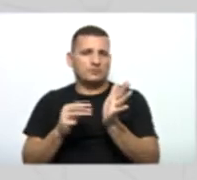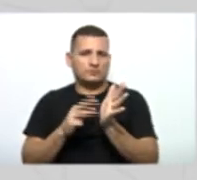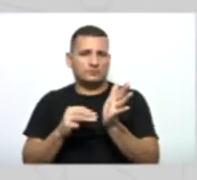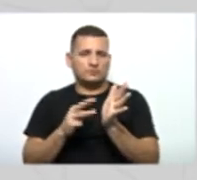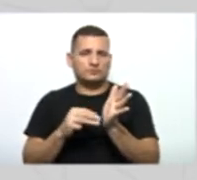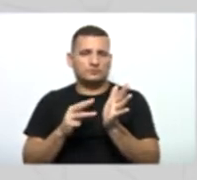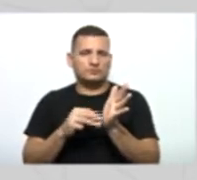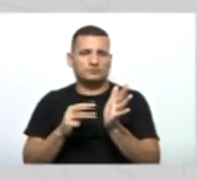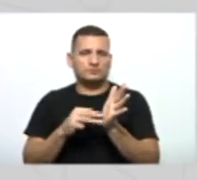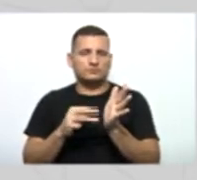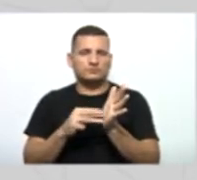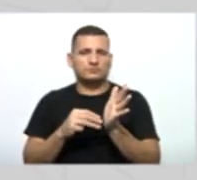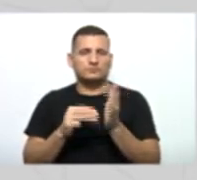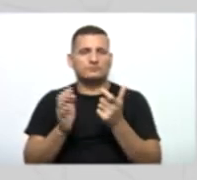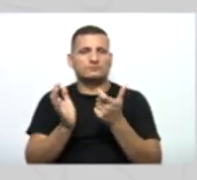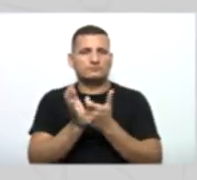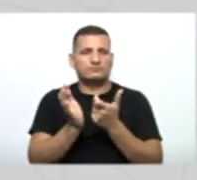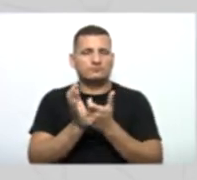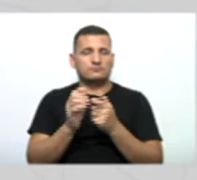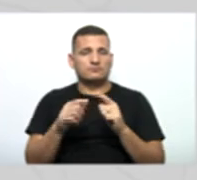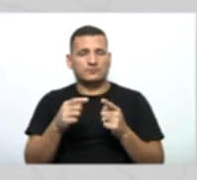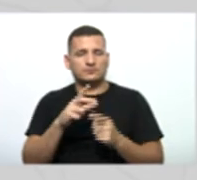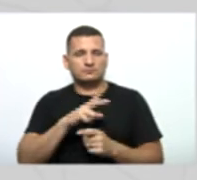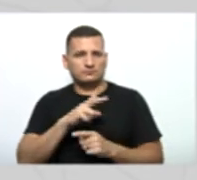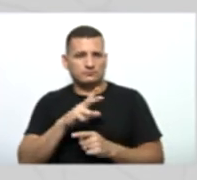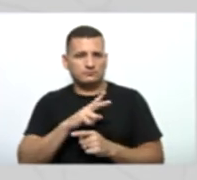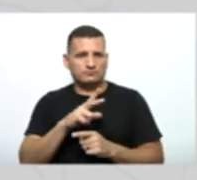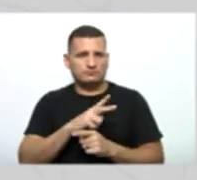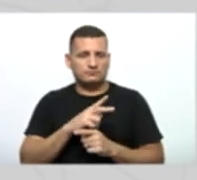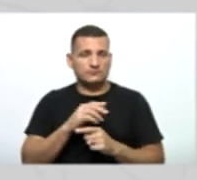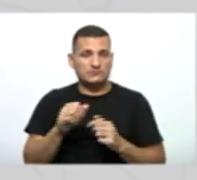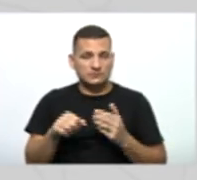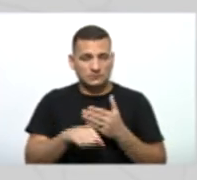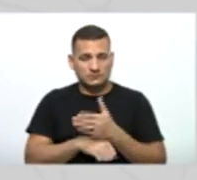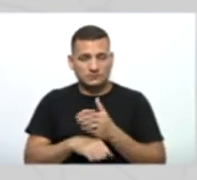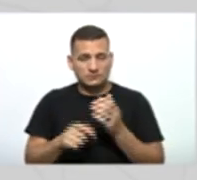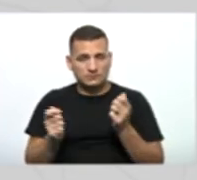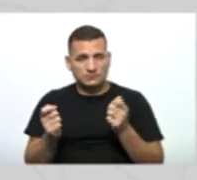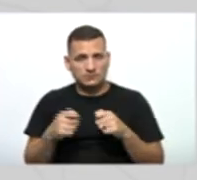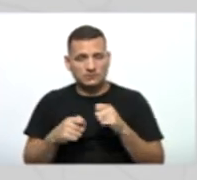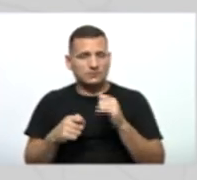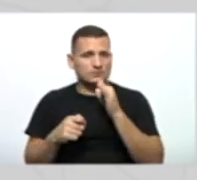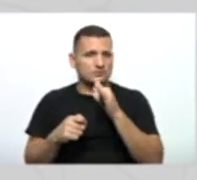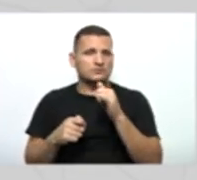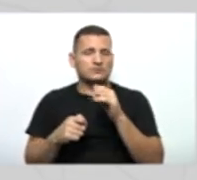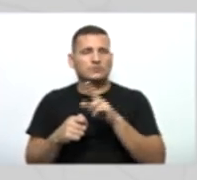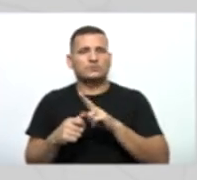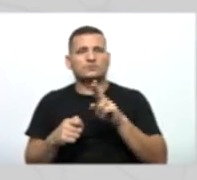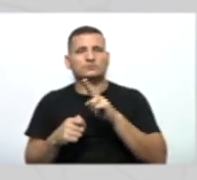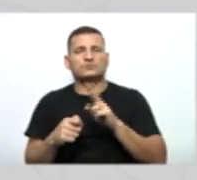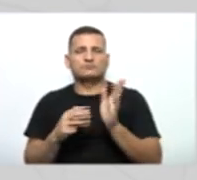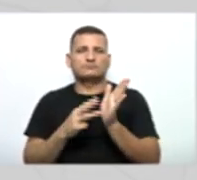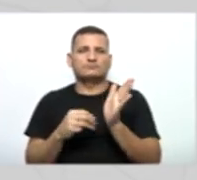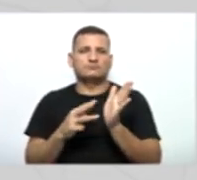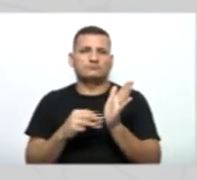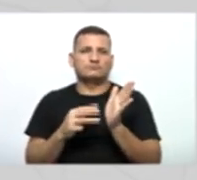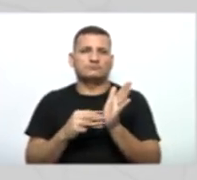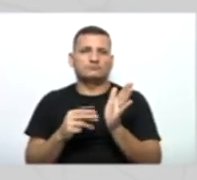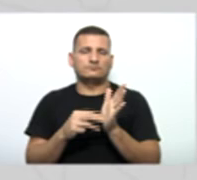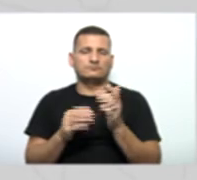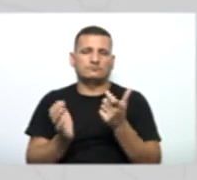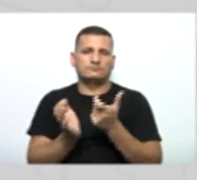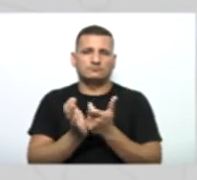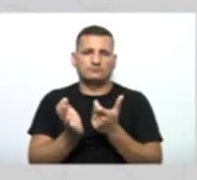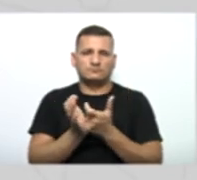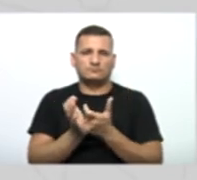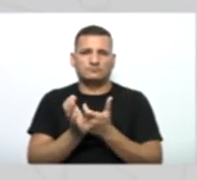classe. Mas os atributos privados, eles só permitem a manipulação desse atributo através do método da